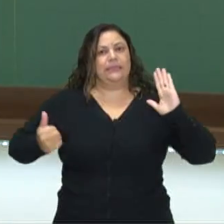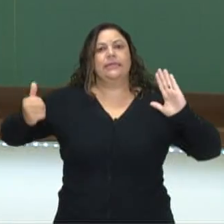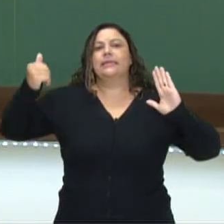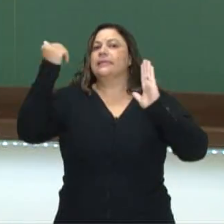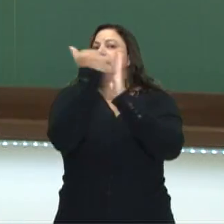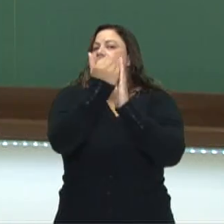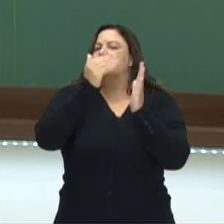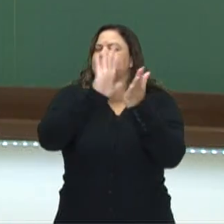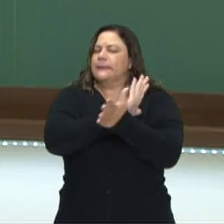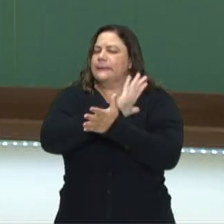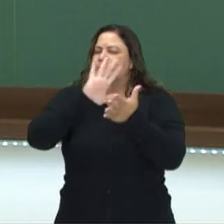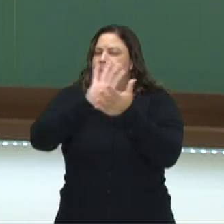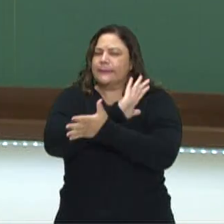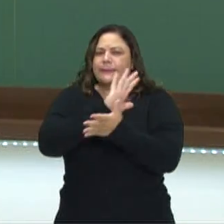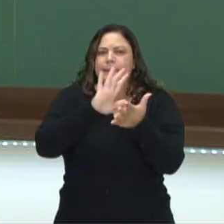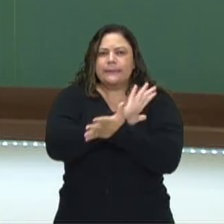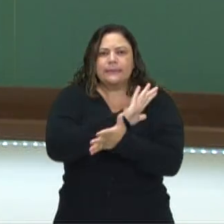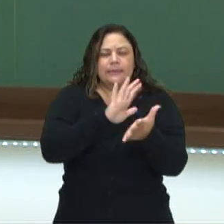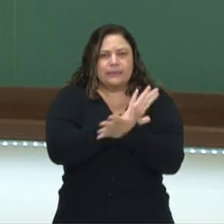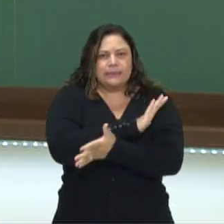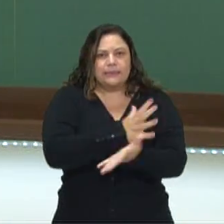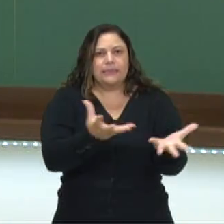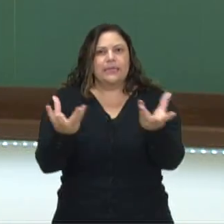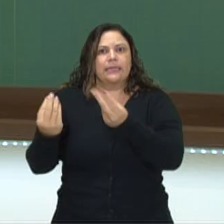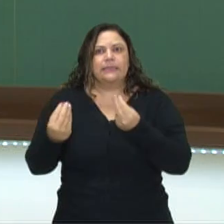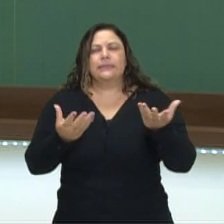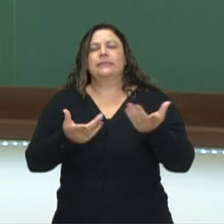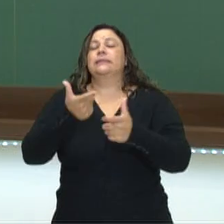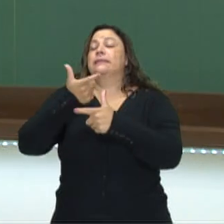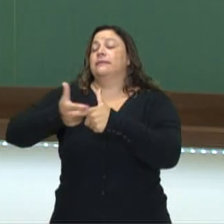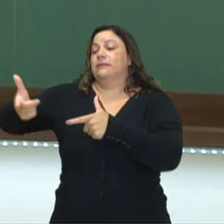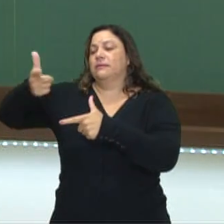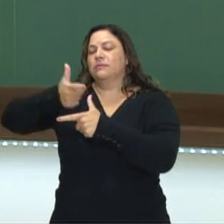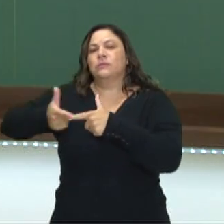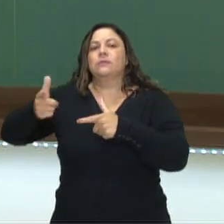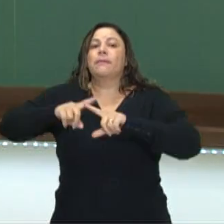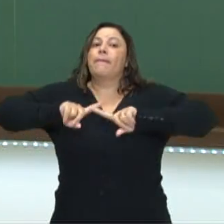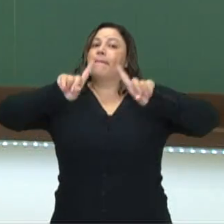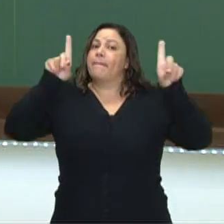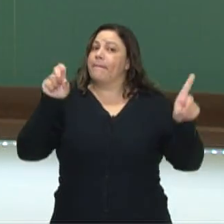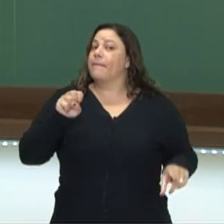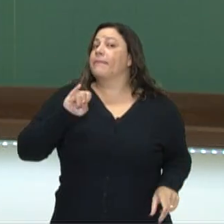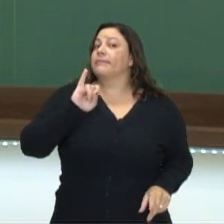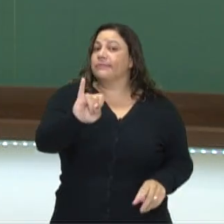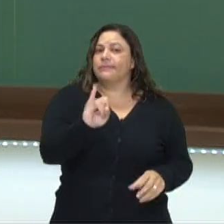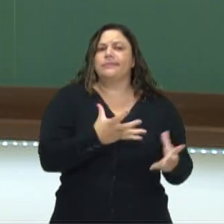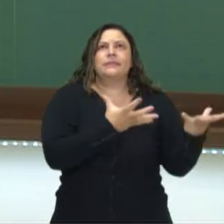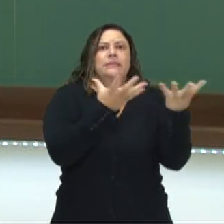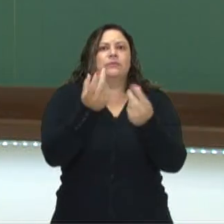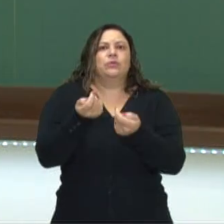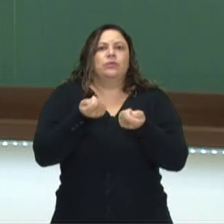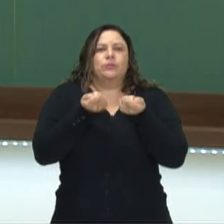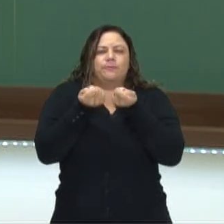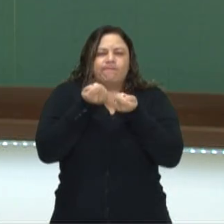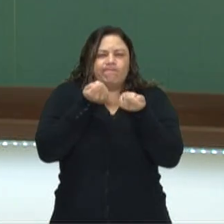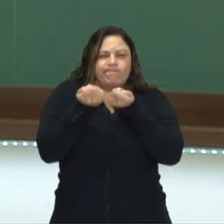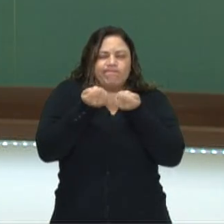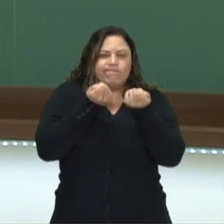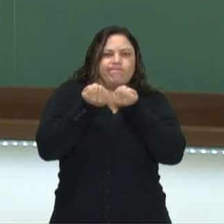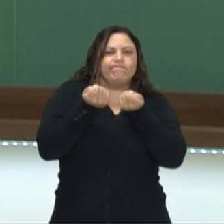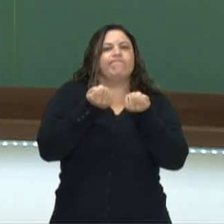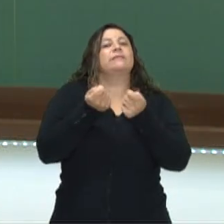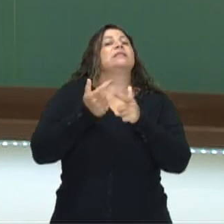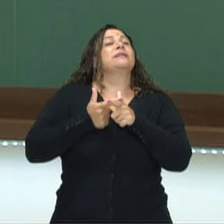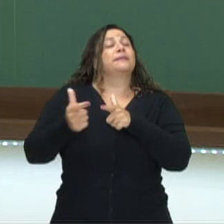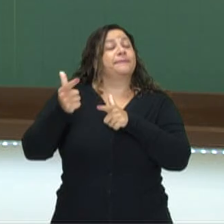excesso, gastança de dinheiro aí, ela vai ter problemas. Mas se ela for muito mão fechada, ela